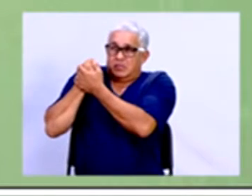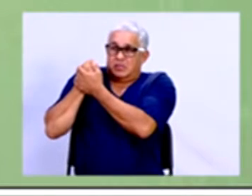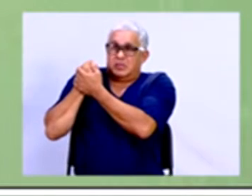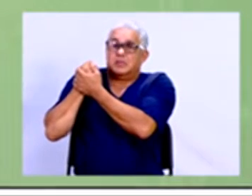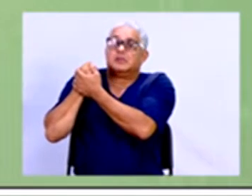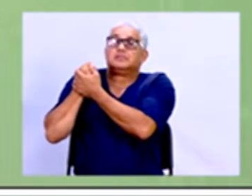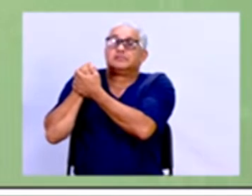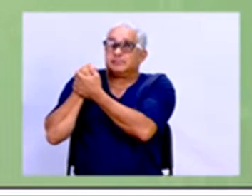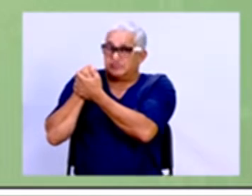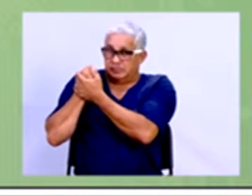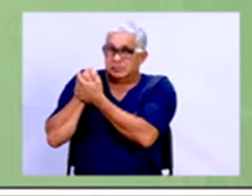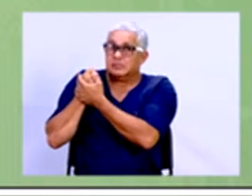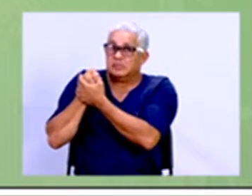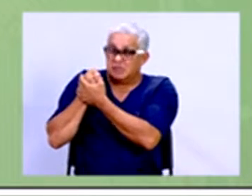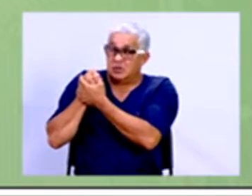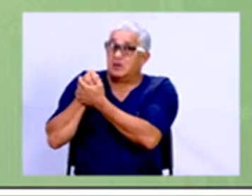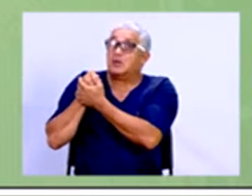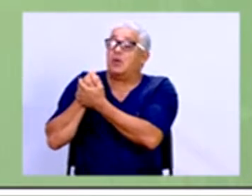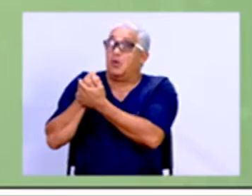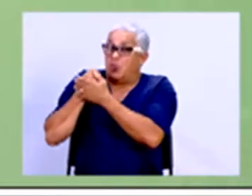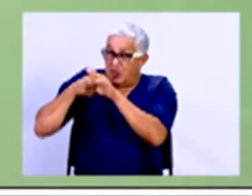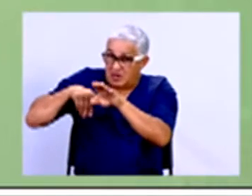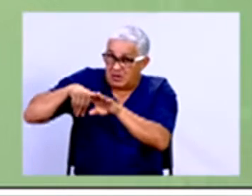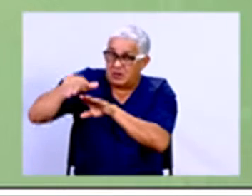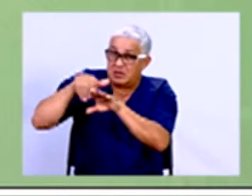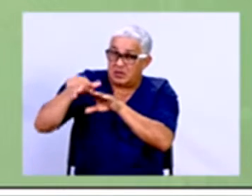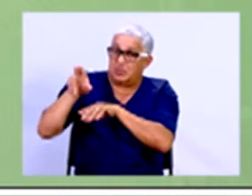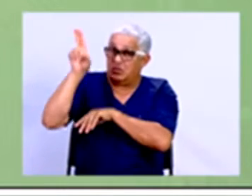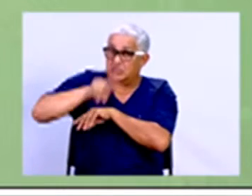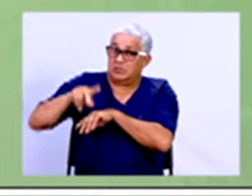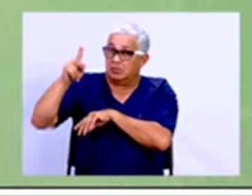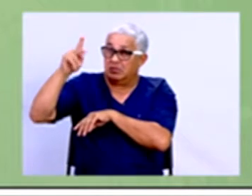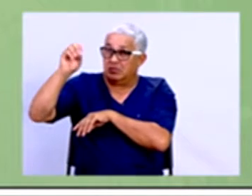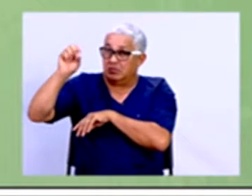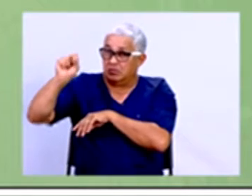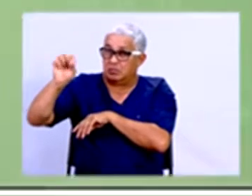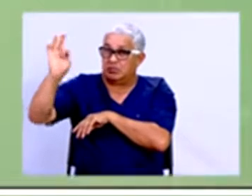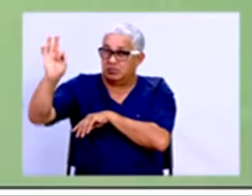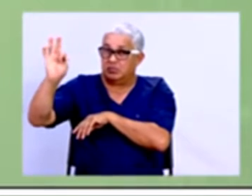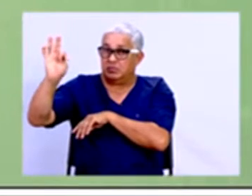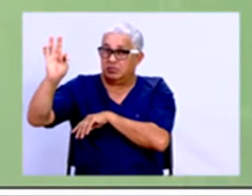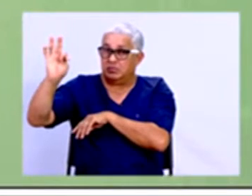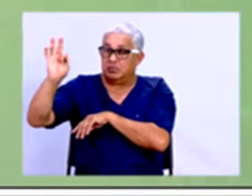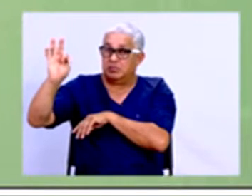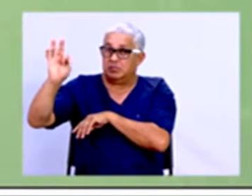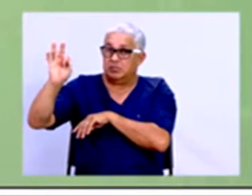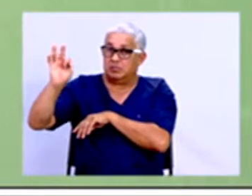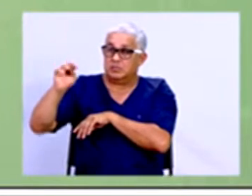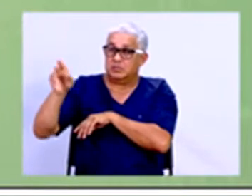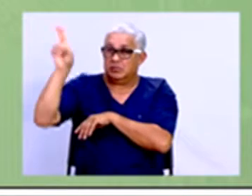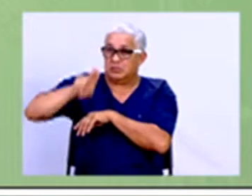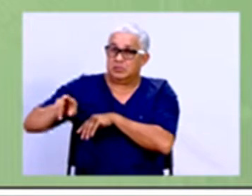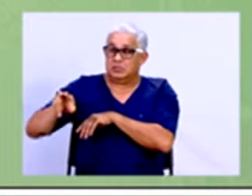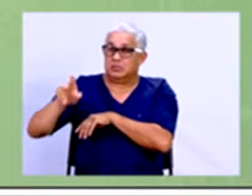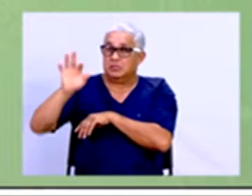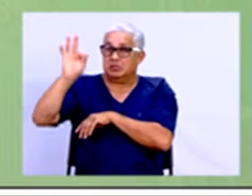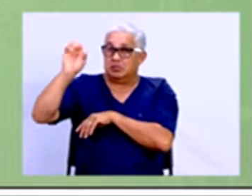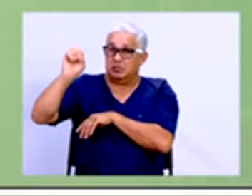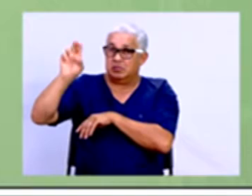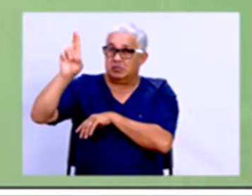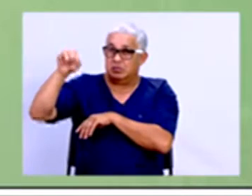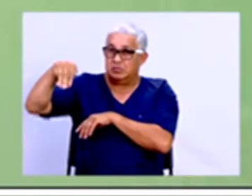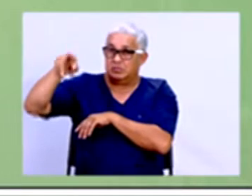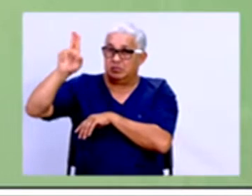método mais recomendado, tá? Quando a gente utiliza formulário. E o método POST, ou o método